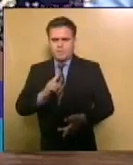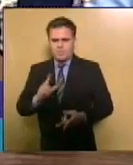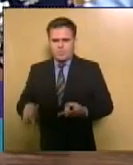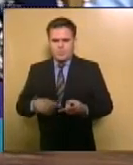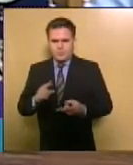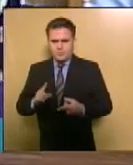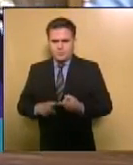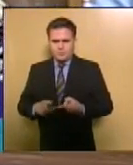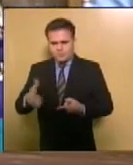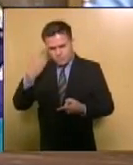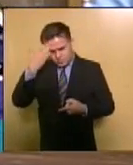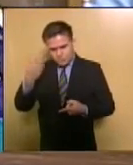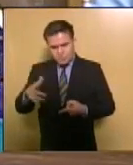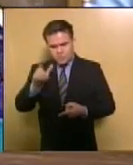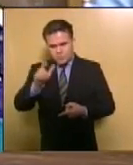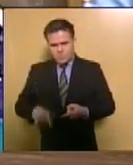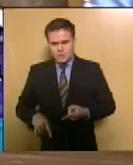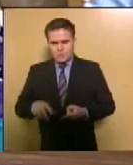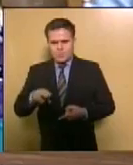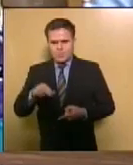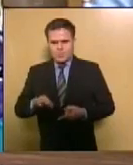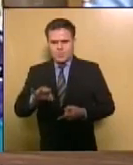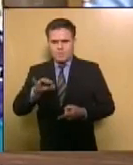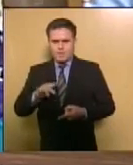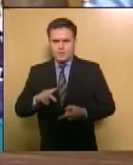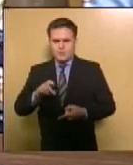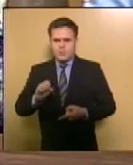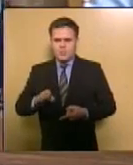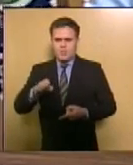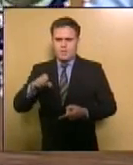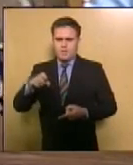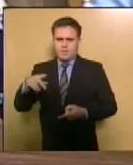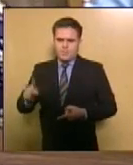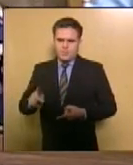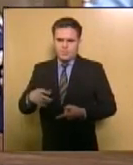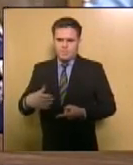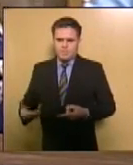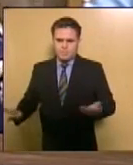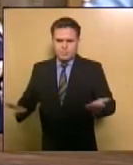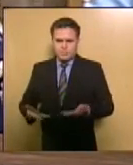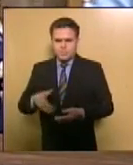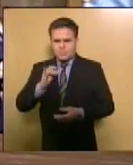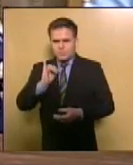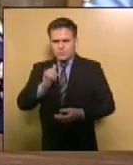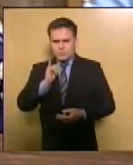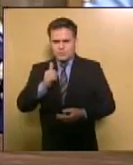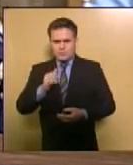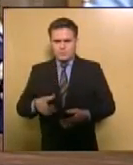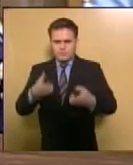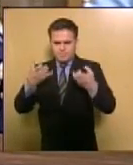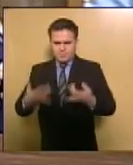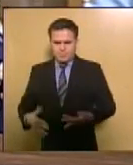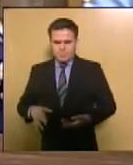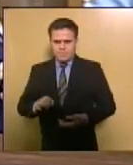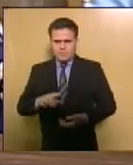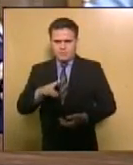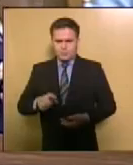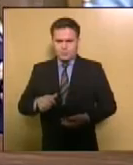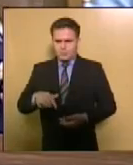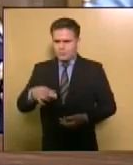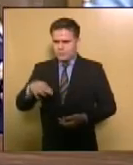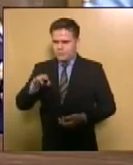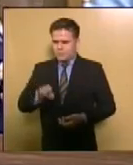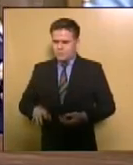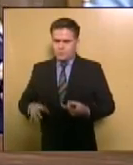agradecer aqui as meninas do napse a diretora da asplan que agora eu vou tocar no assunto aqui com elas Alexandra Fabiana